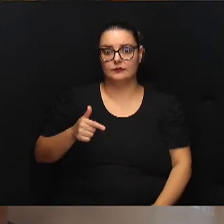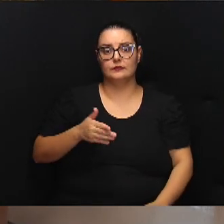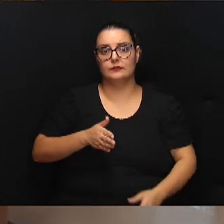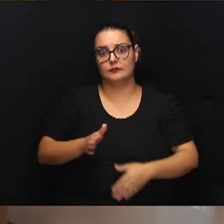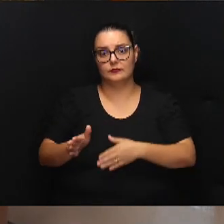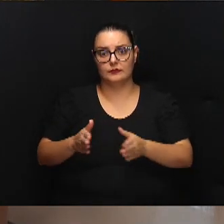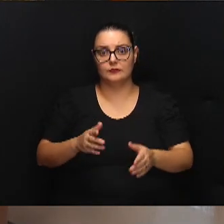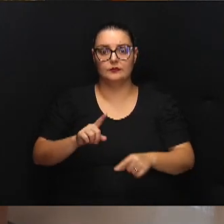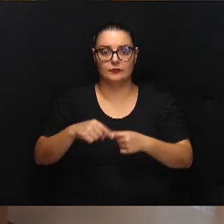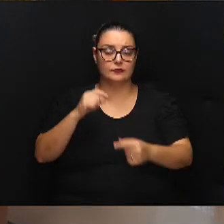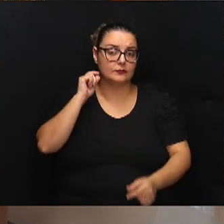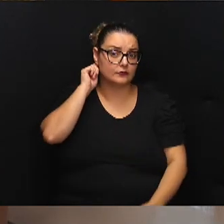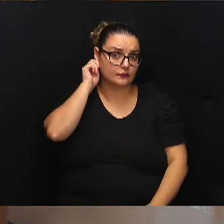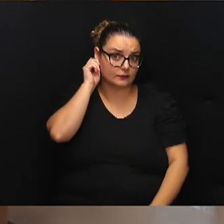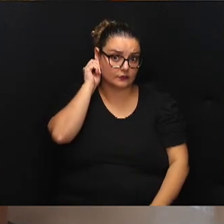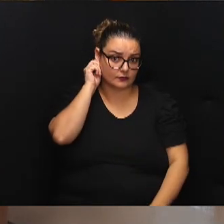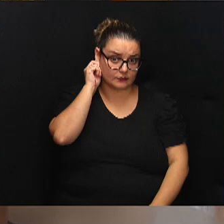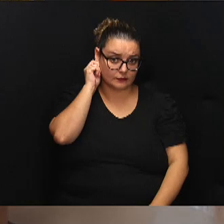tá?